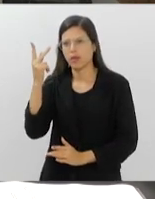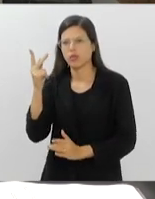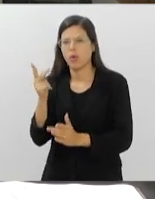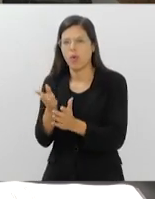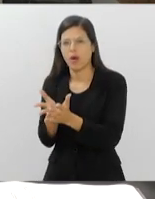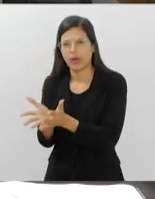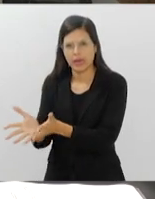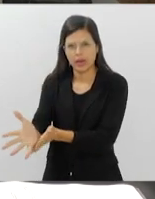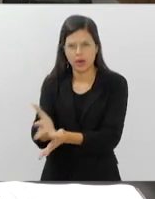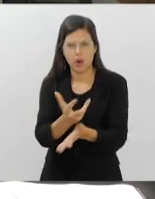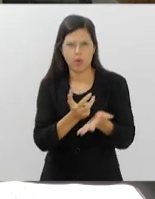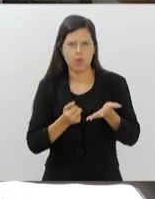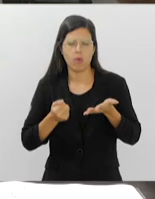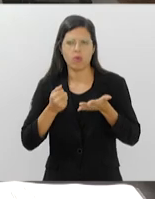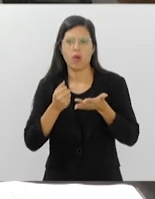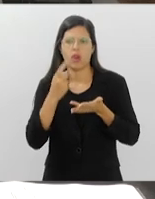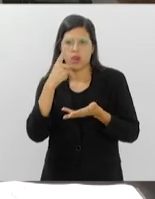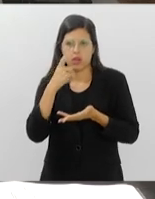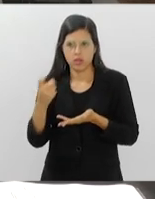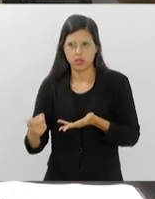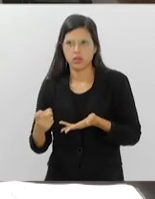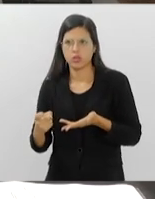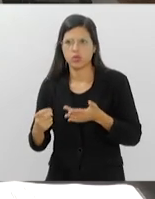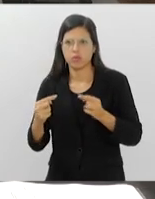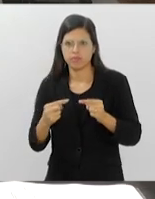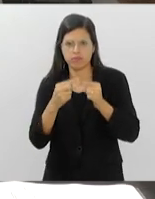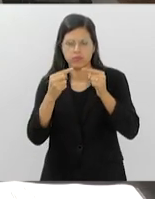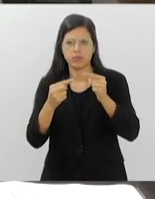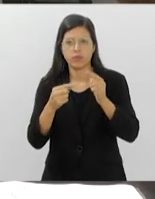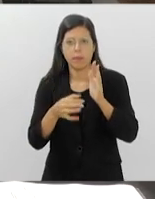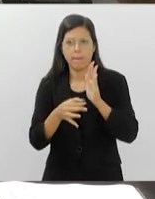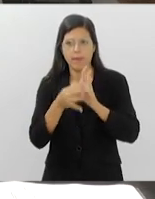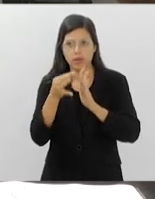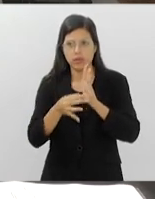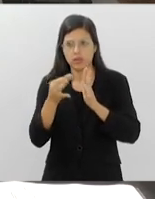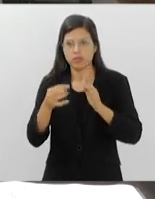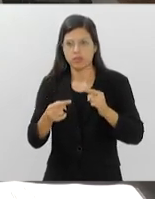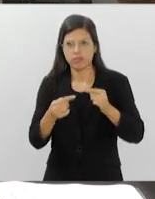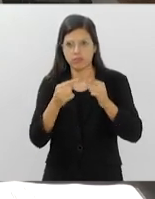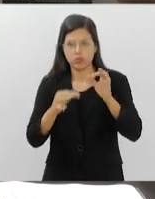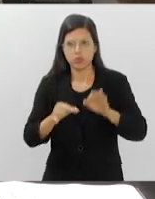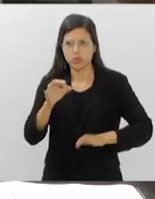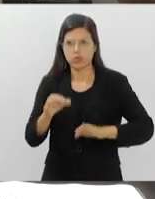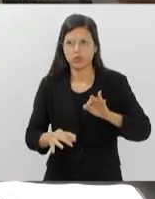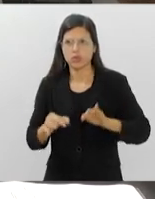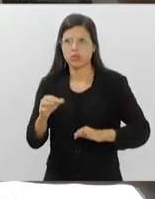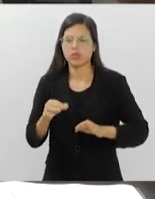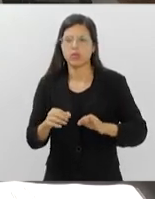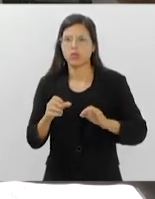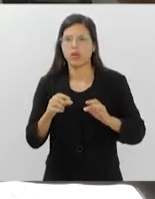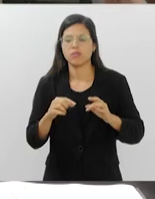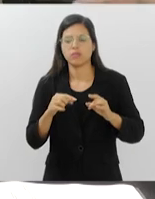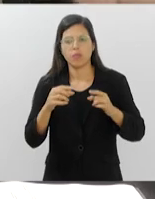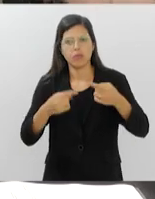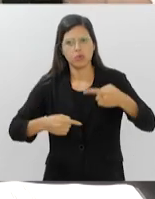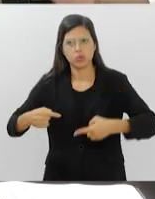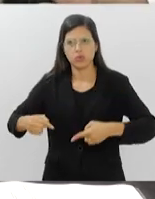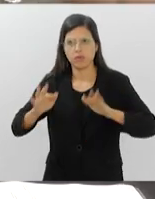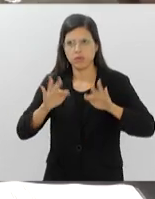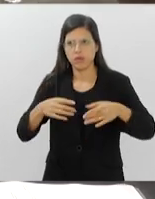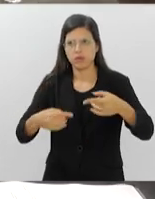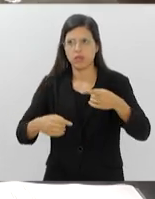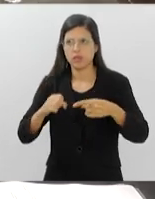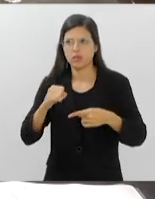Aparecer pela juridicidade. Em discussão. Não havendo quem queira discutir, encerrada a discussão. Em votação, senhores que aprovam, permaneçam como estão. Aprovado. 8 da